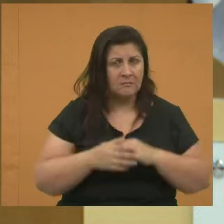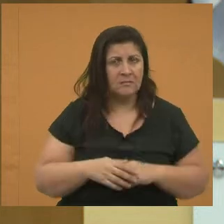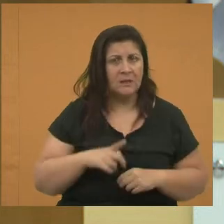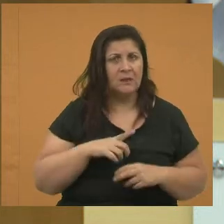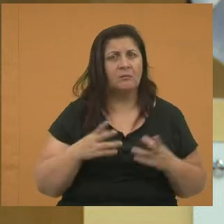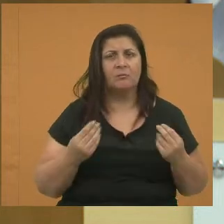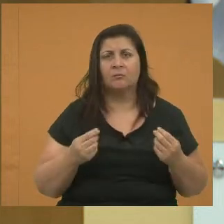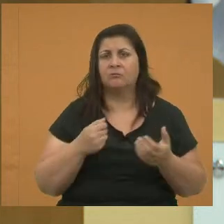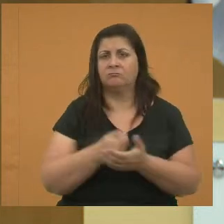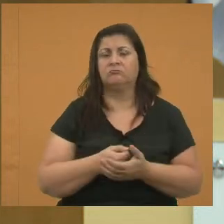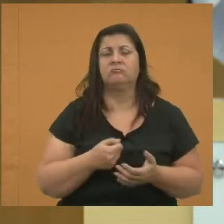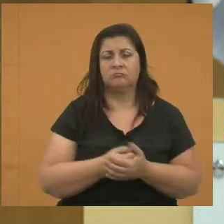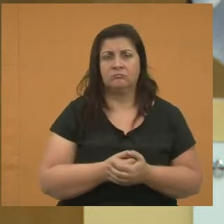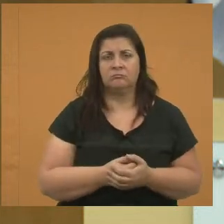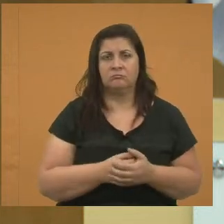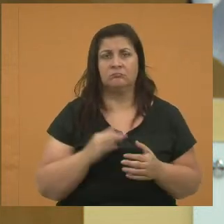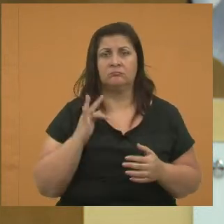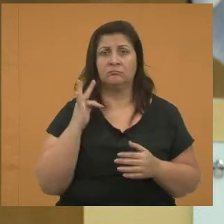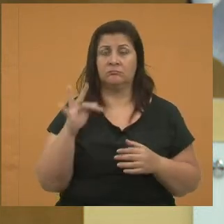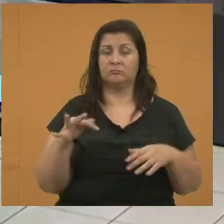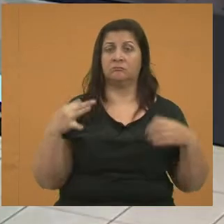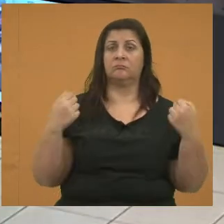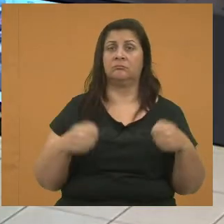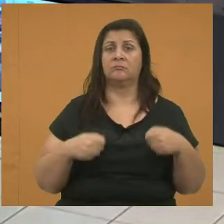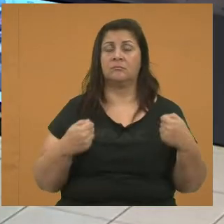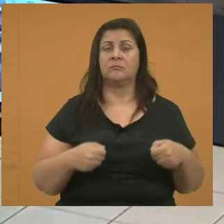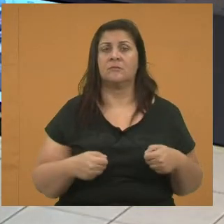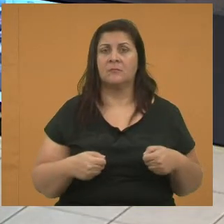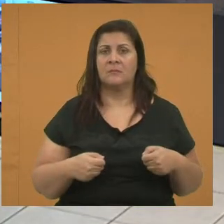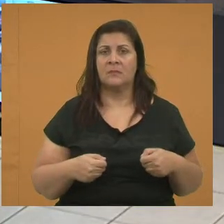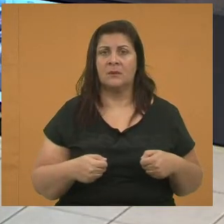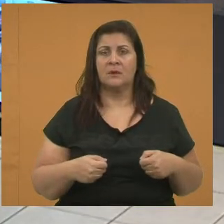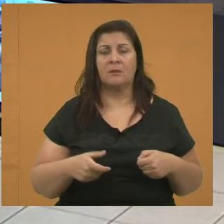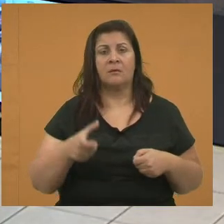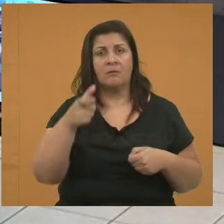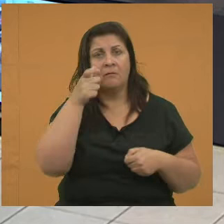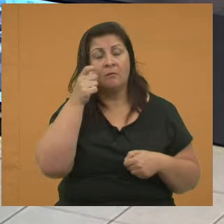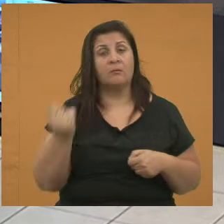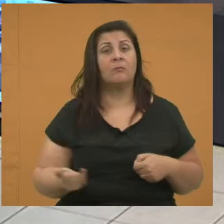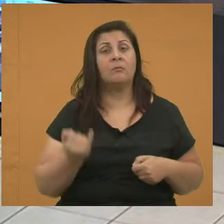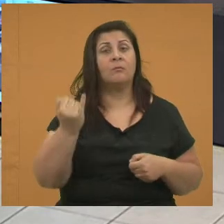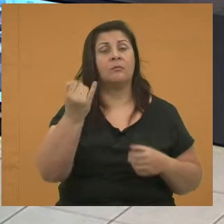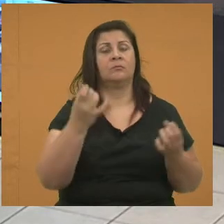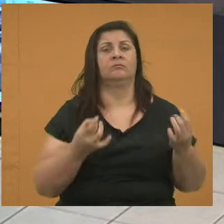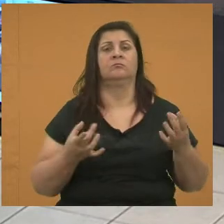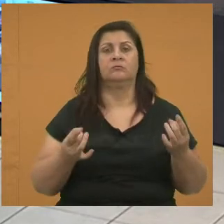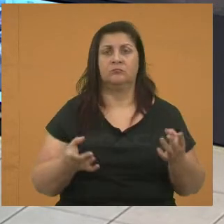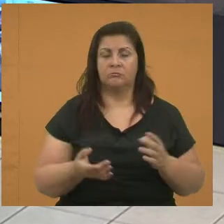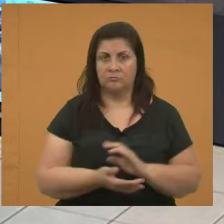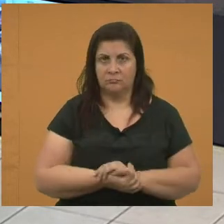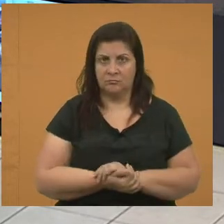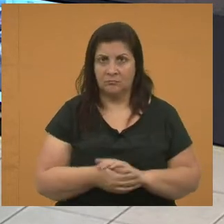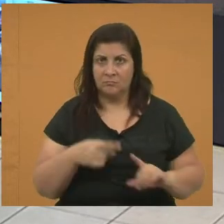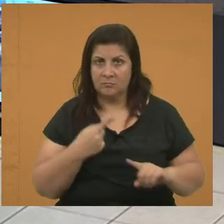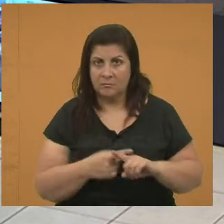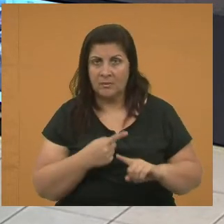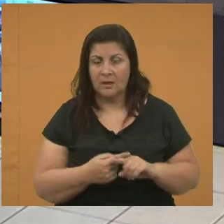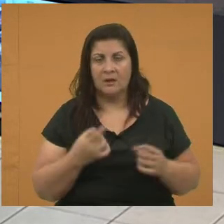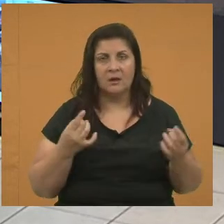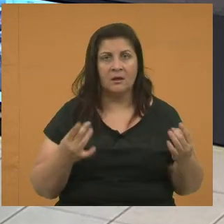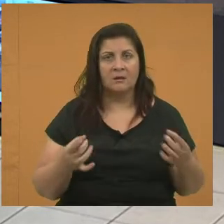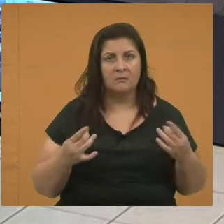missão à frente. Precisamos valorizar o comércio da nossa cidade. Porque o